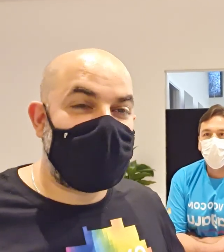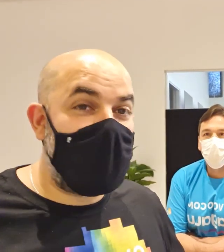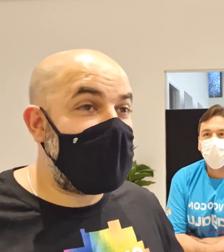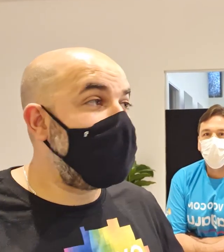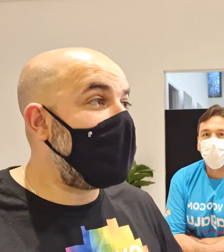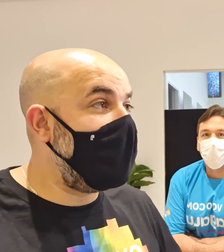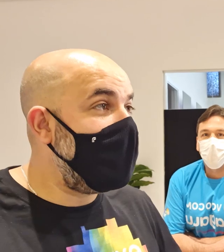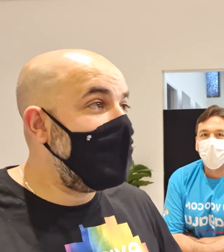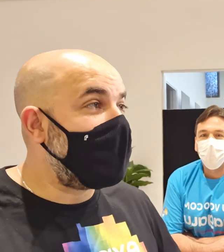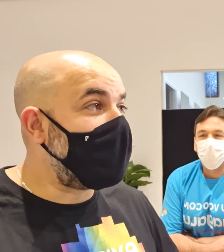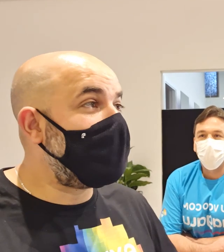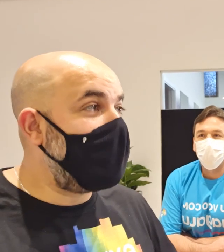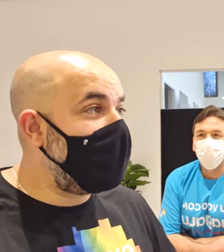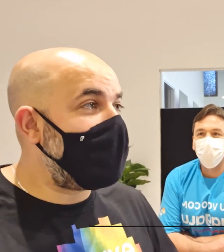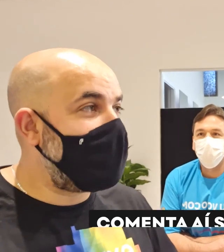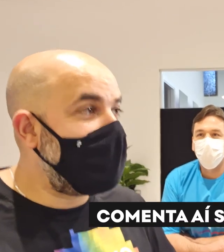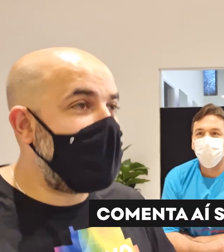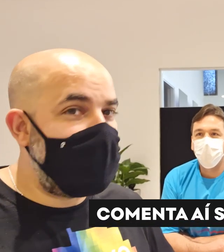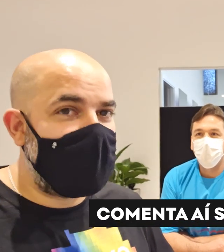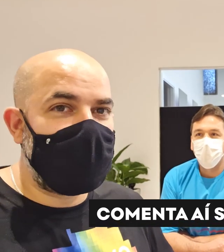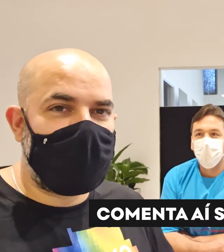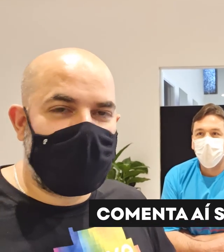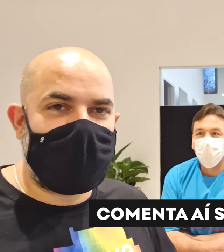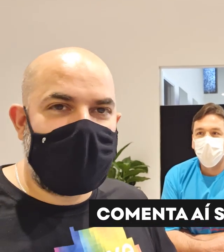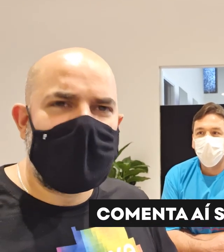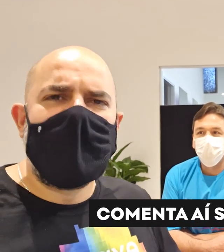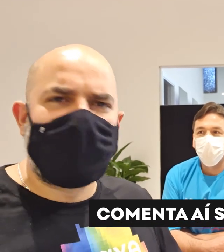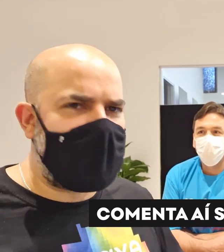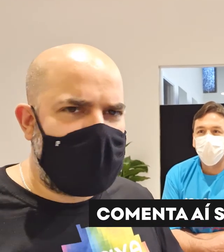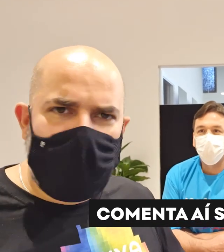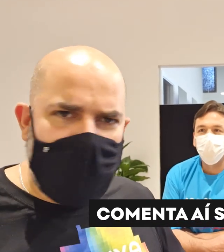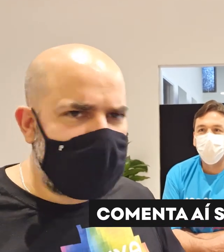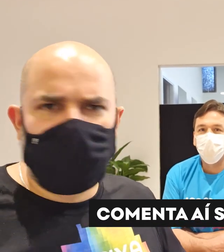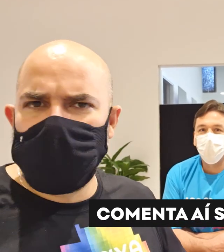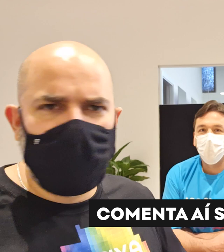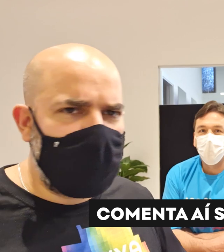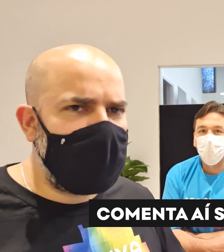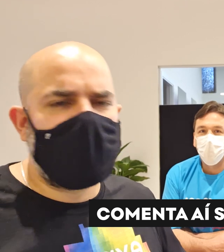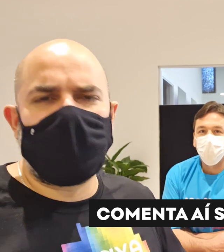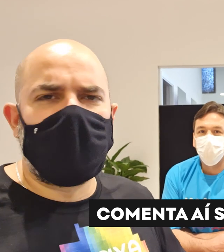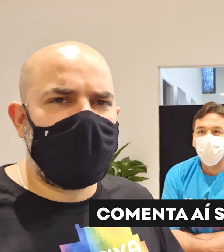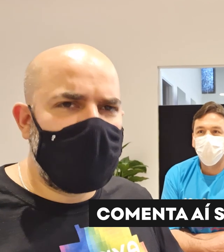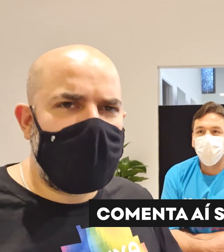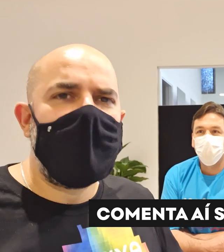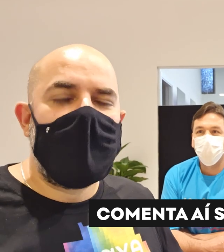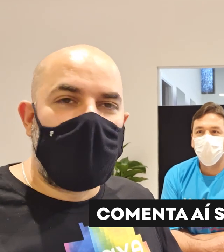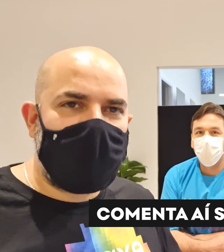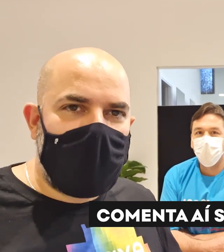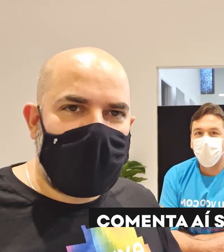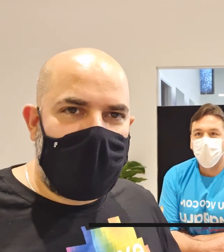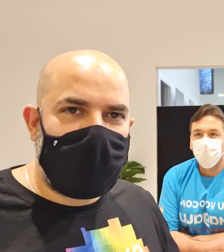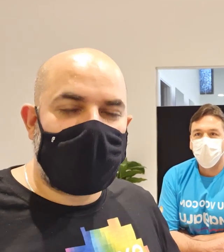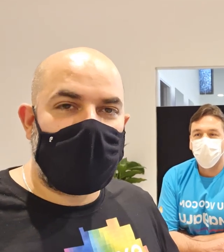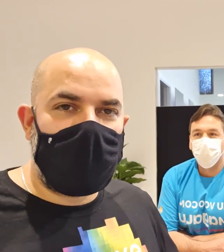vocês, pessoal. Falei para o Alê que eu estou disponível para fazer o webinar junto com vocês, explicar ainda mais se surgiu dúvida, se ficou dúvida.